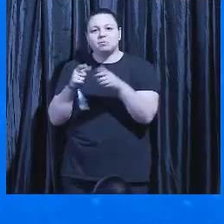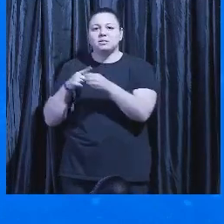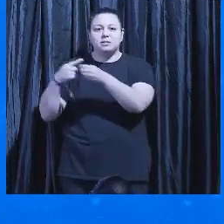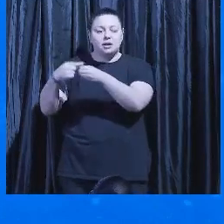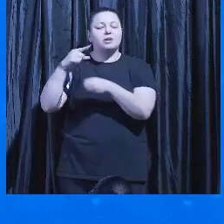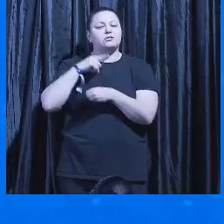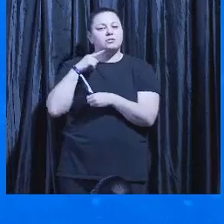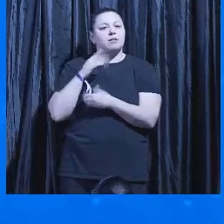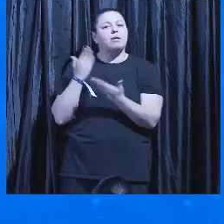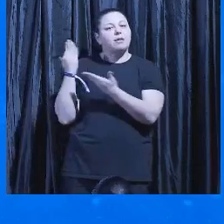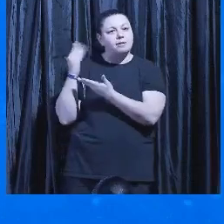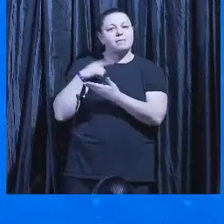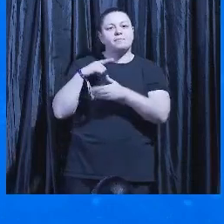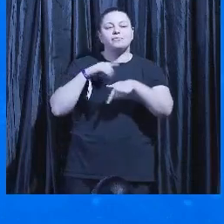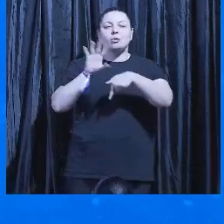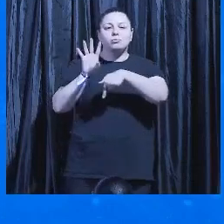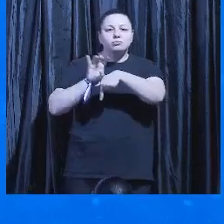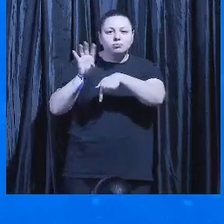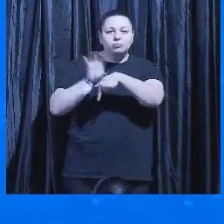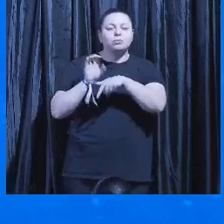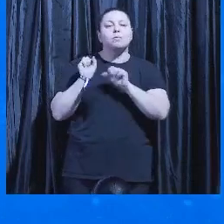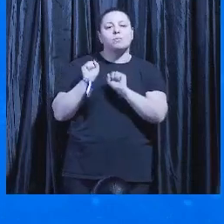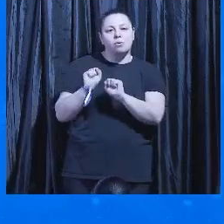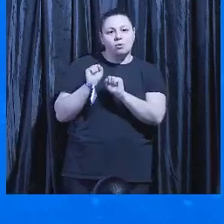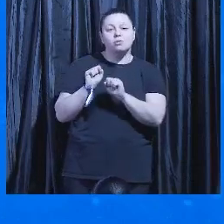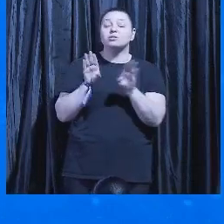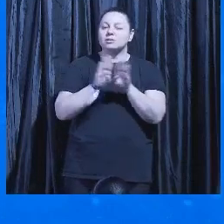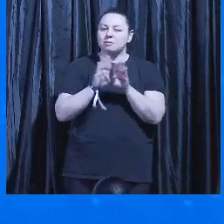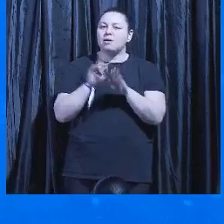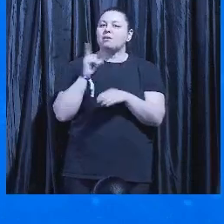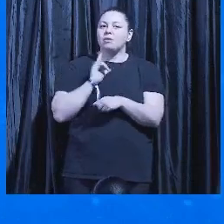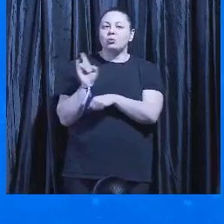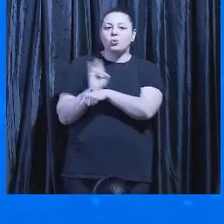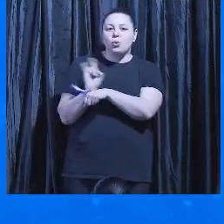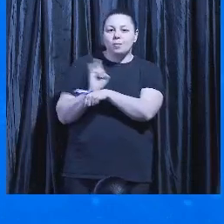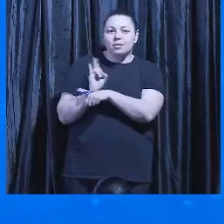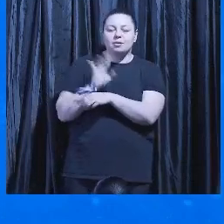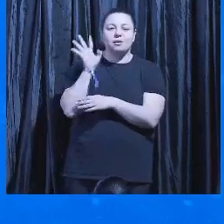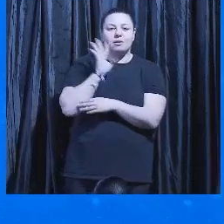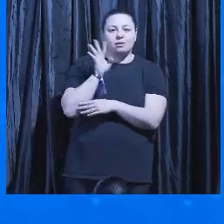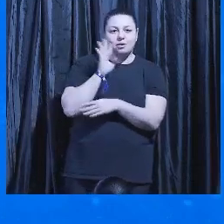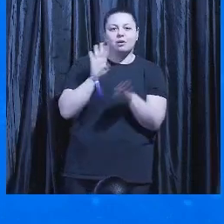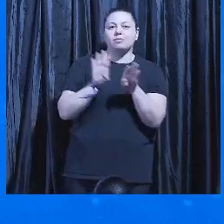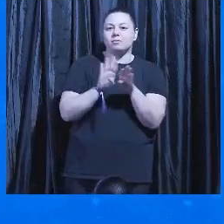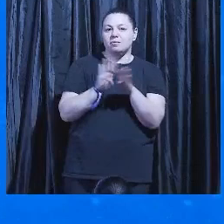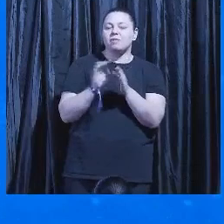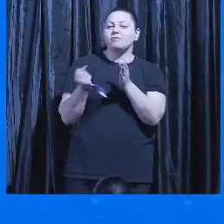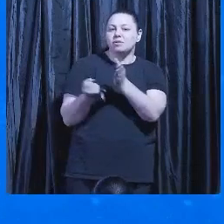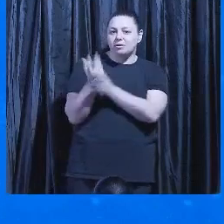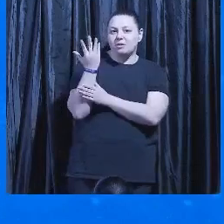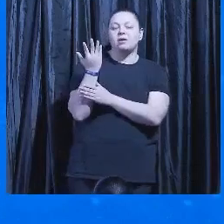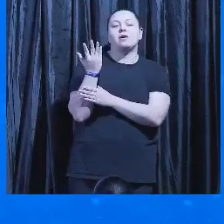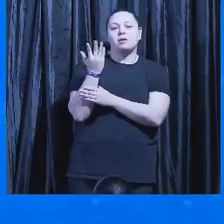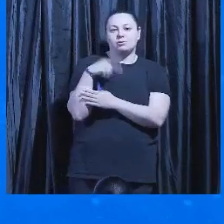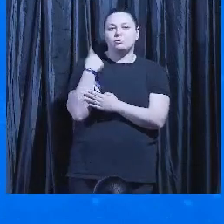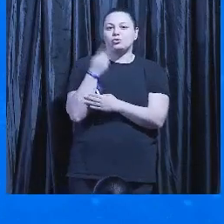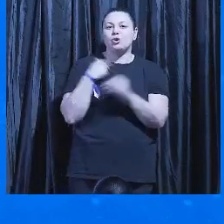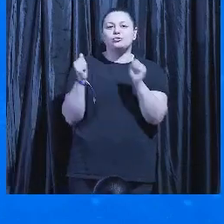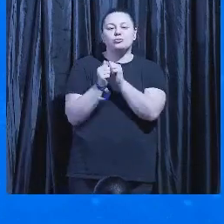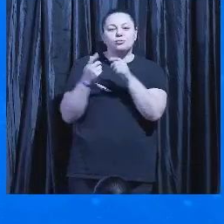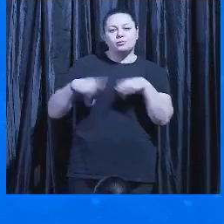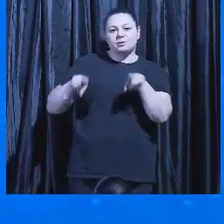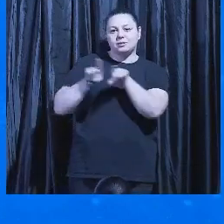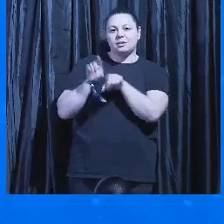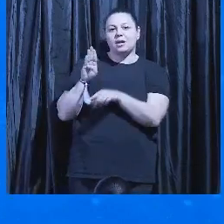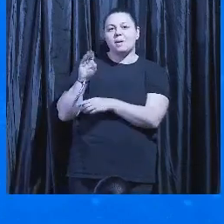Code aqui na tela. E a gente também tem um filme bem legal, um documentário que foi criado a partir da iniciativa que a gente fez junto com o Bola no